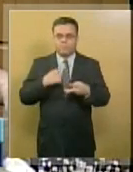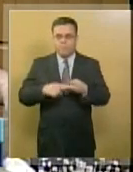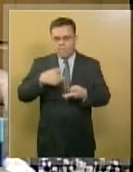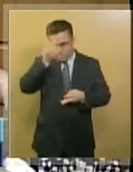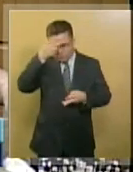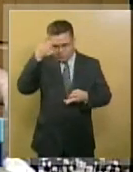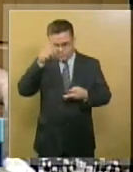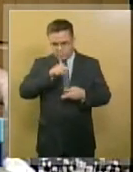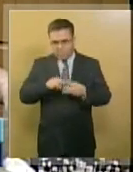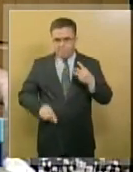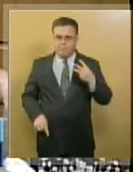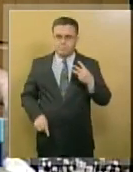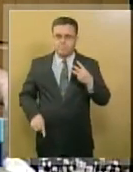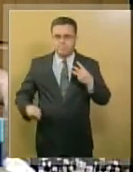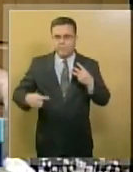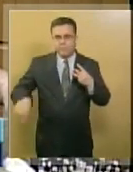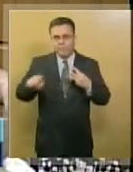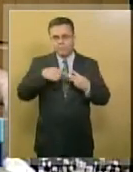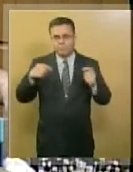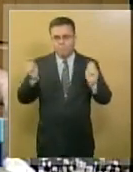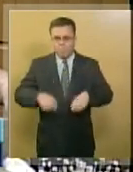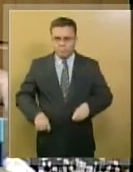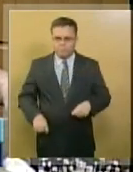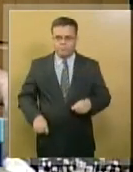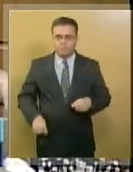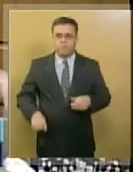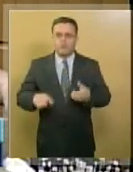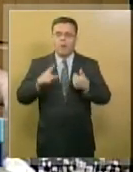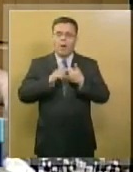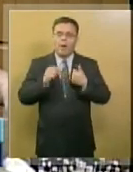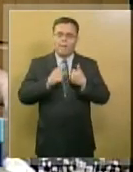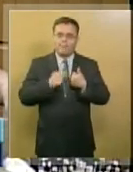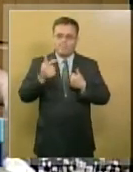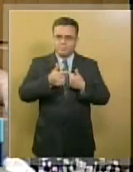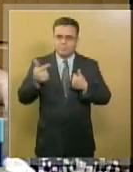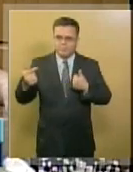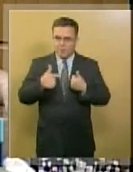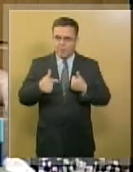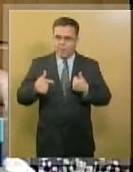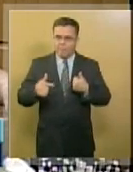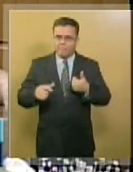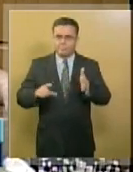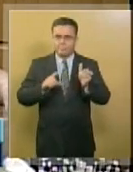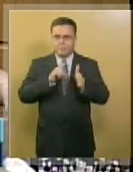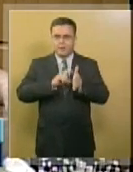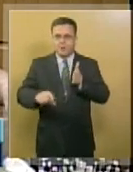municipal. Os senhores podem encontrar isso no artigo 225, parágrafo 7º da Constituição Federal.